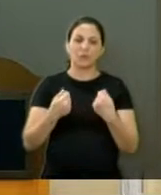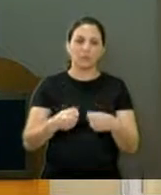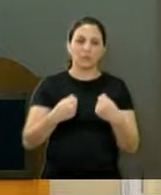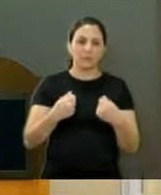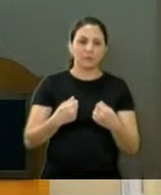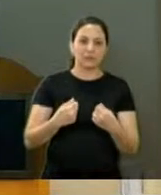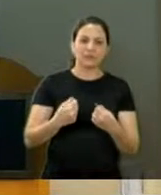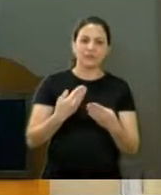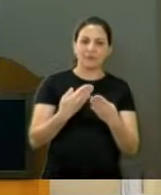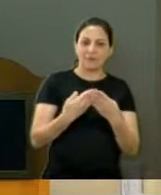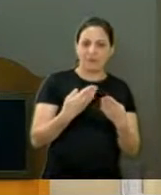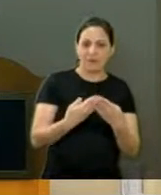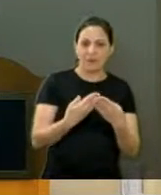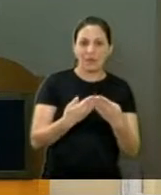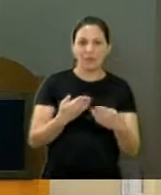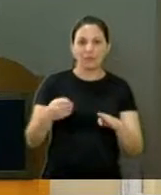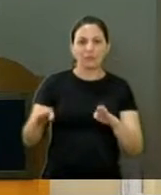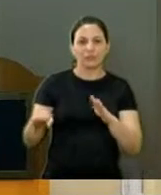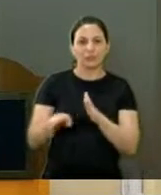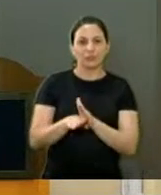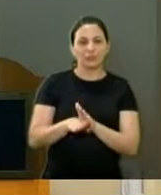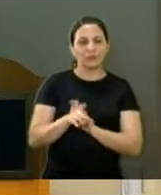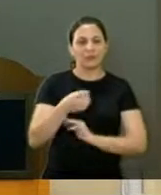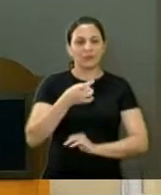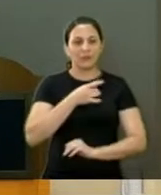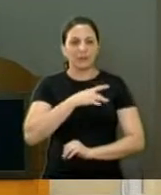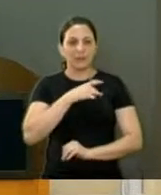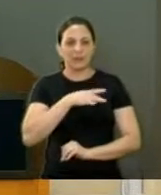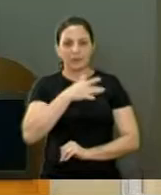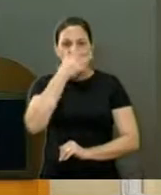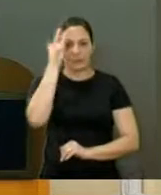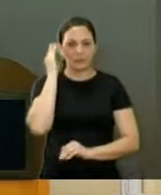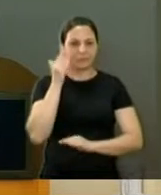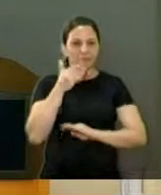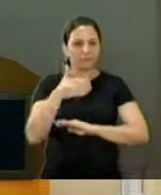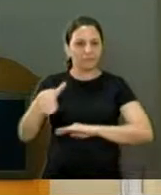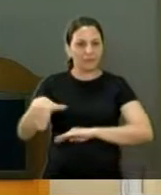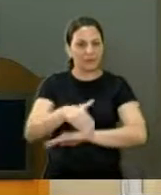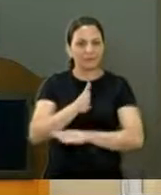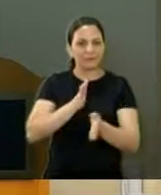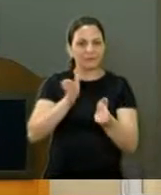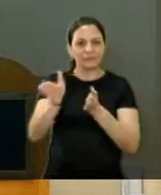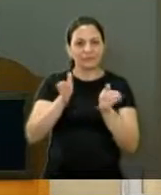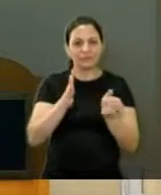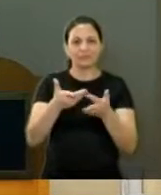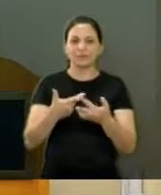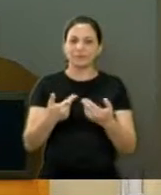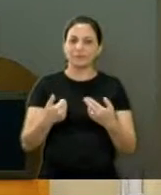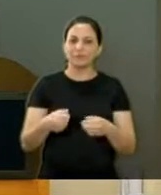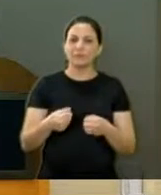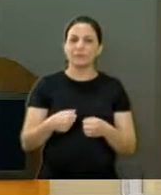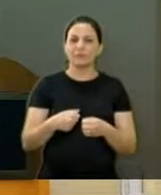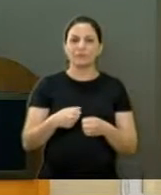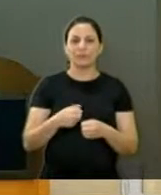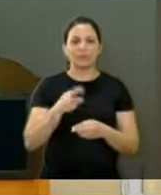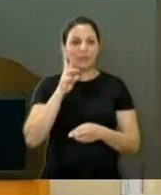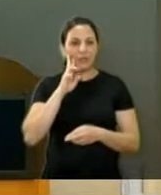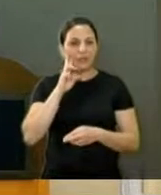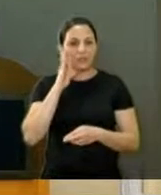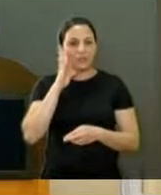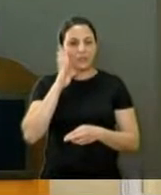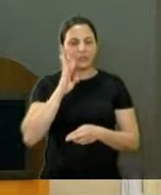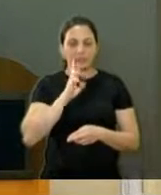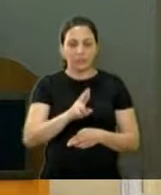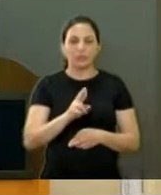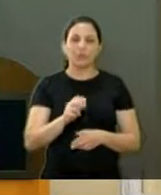as aulas chegar não pode ter medo de pessoal passará mas isso aí poder público é muito maior que isso a